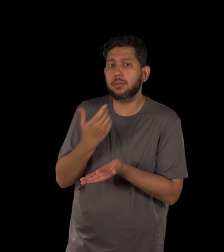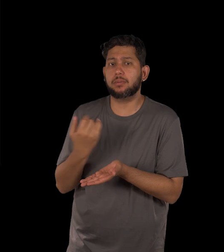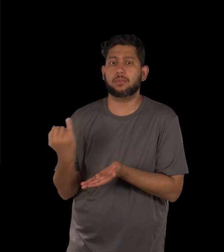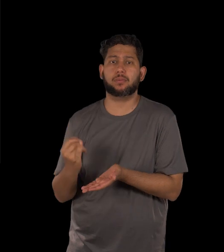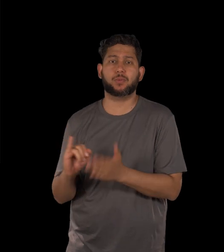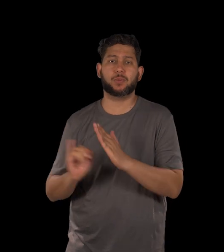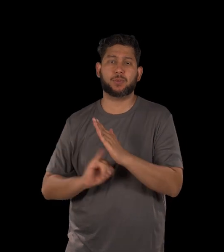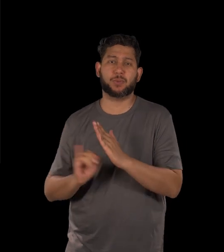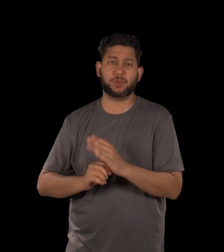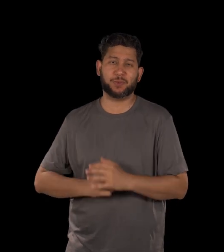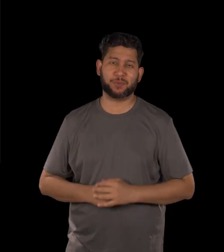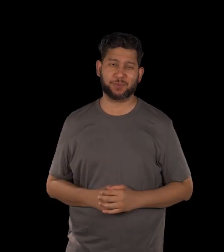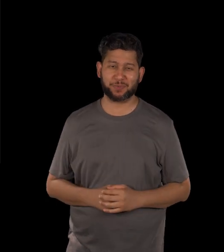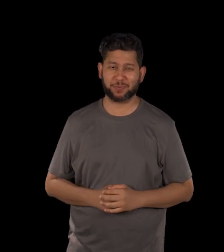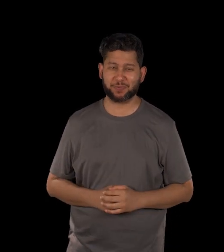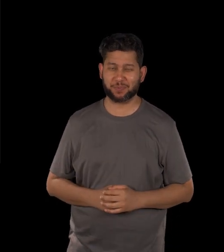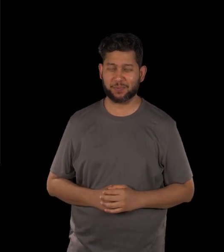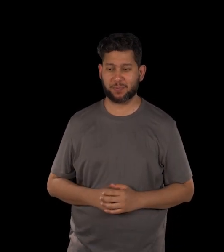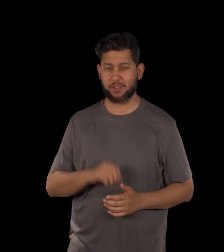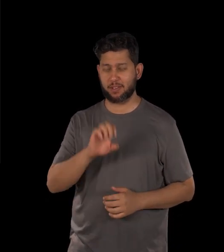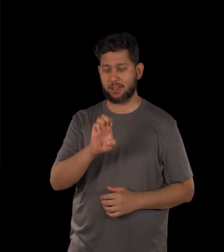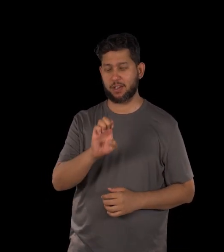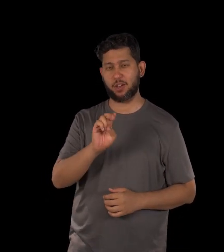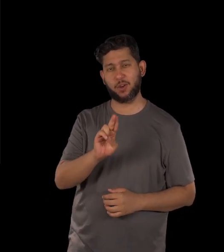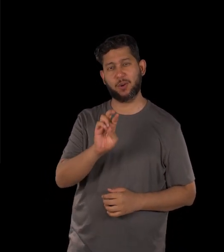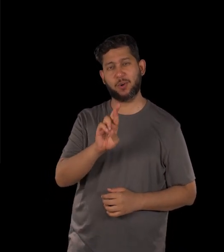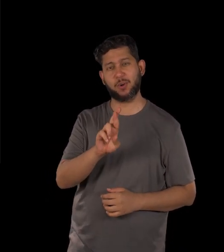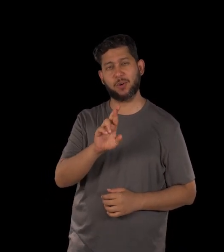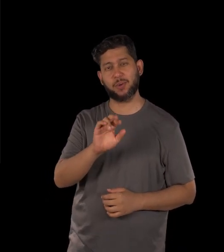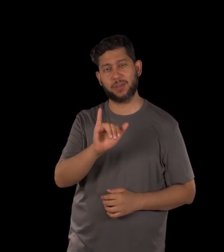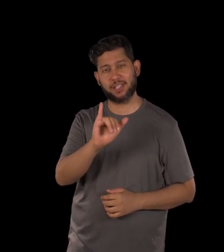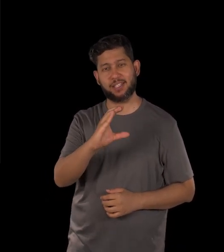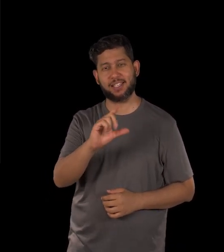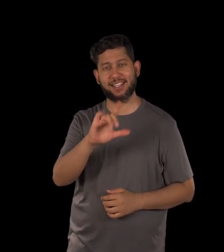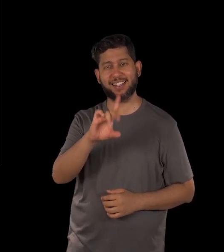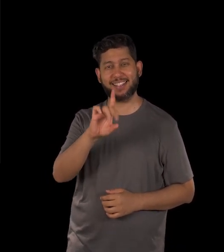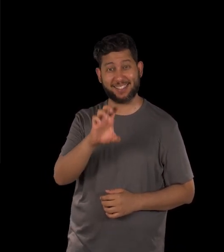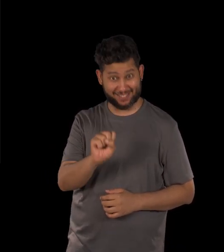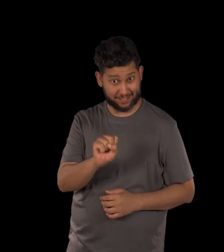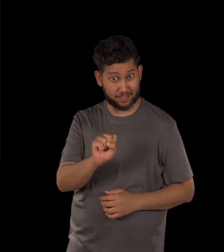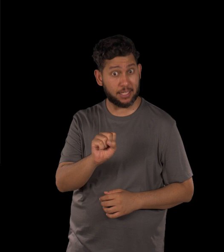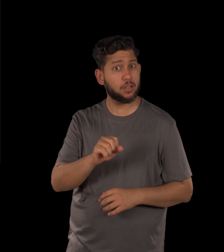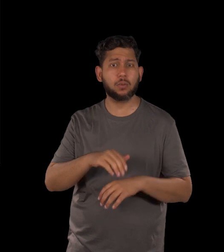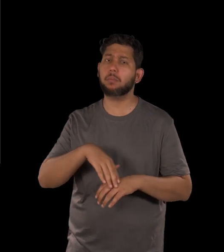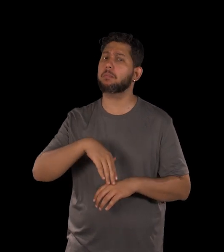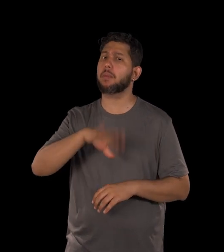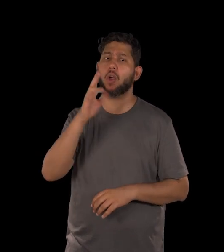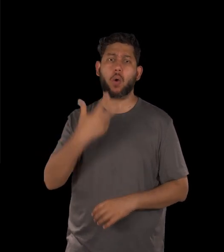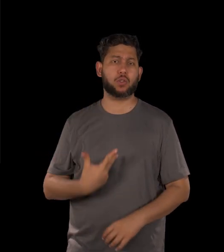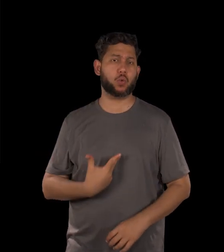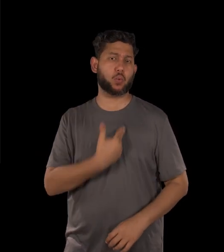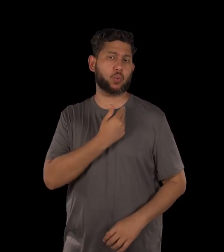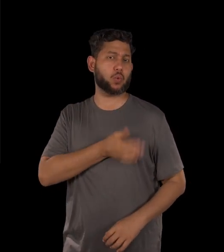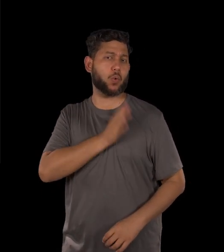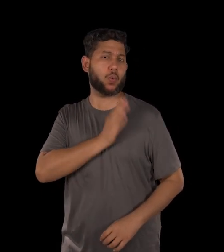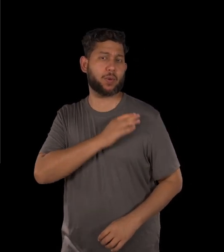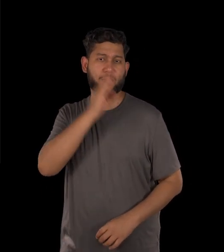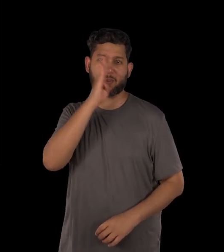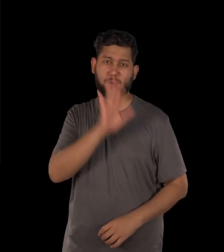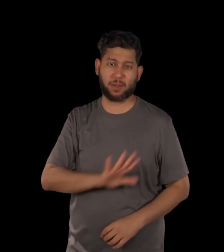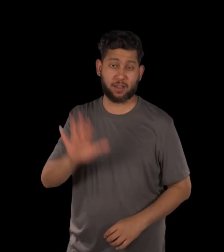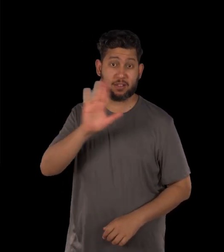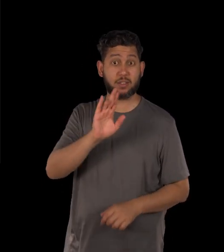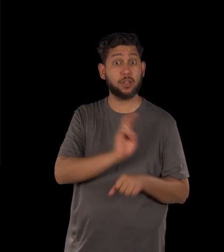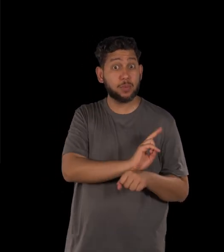Euriclides de Jesus Zerbini. Considerado o maior cirurgião cardíaco do Brasil, atuou como inspetor sanitário na degradada